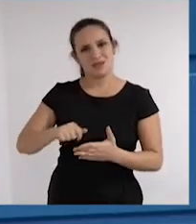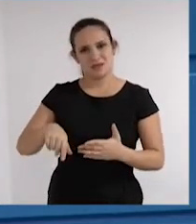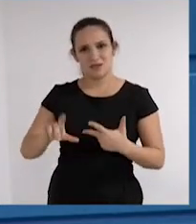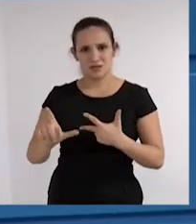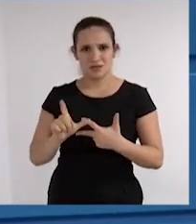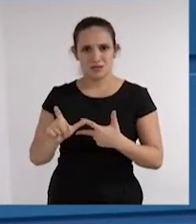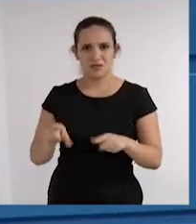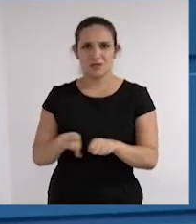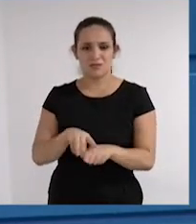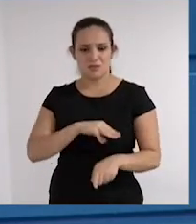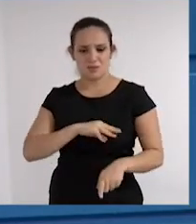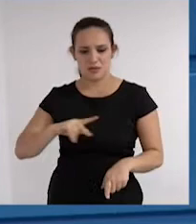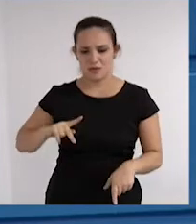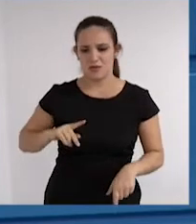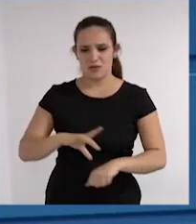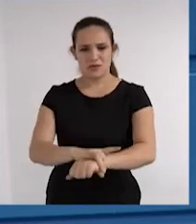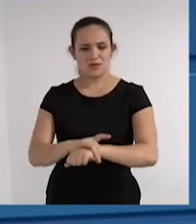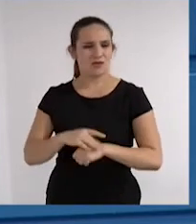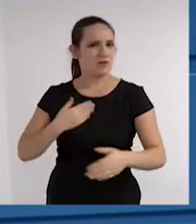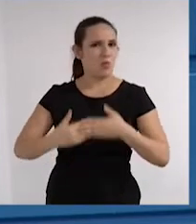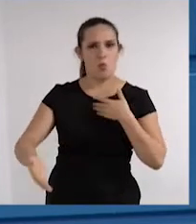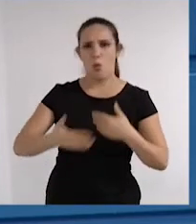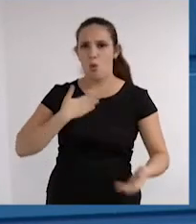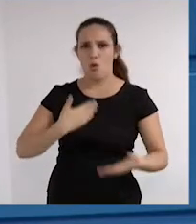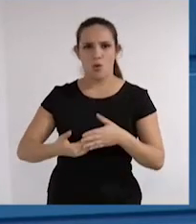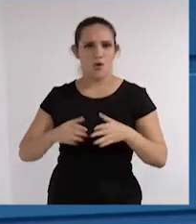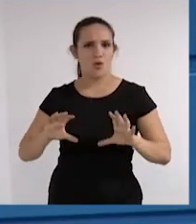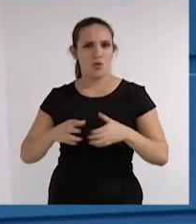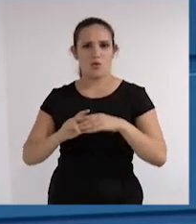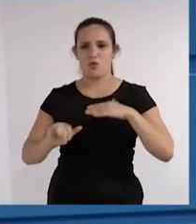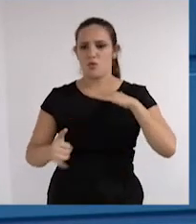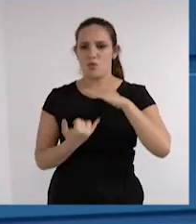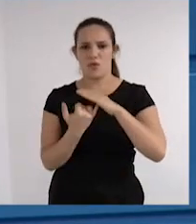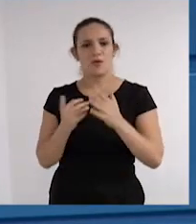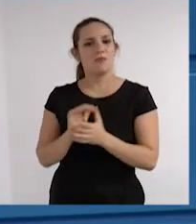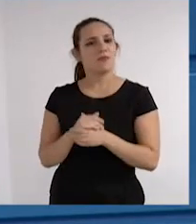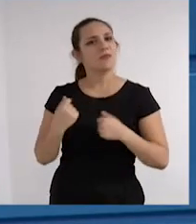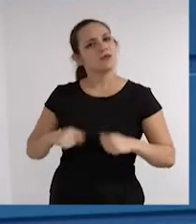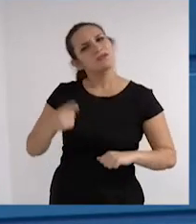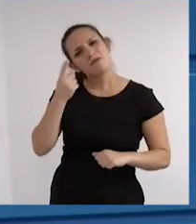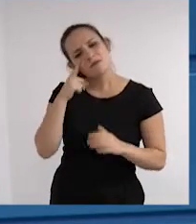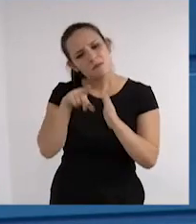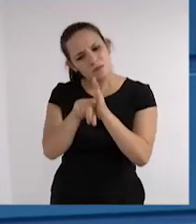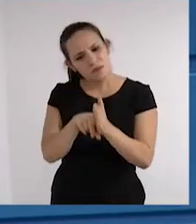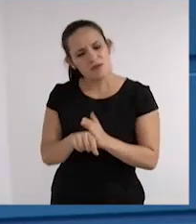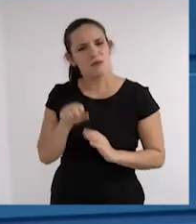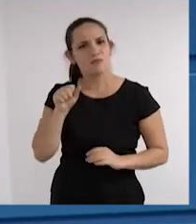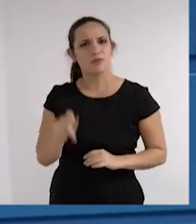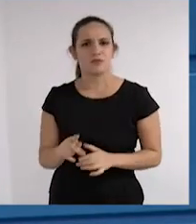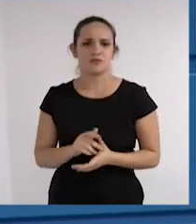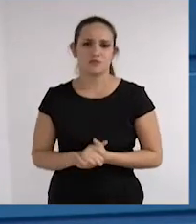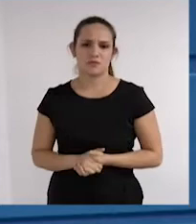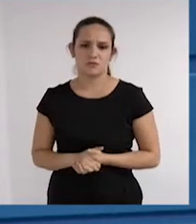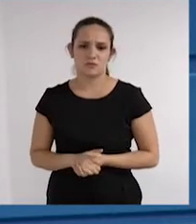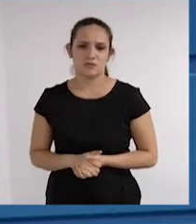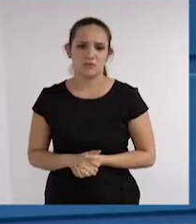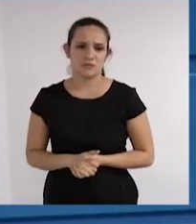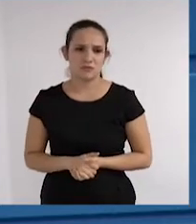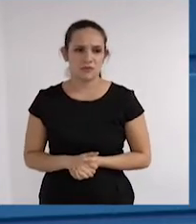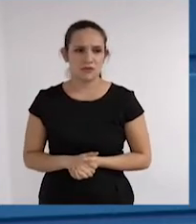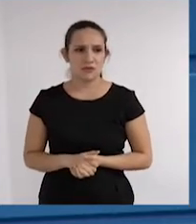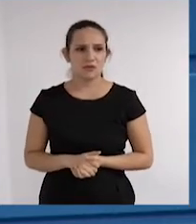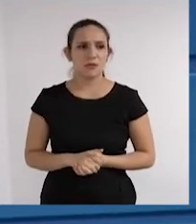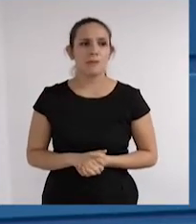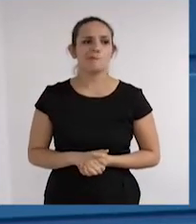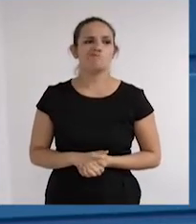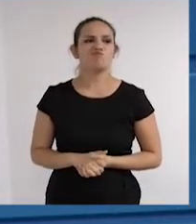Ministério Público, da Defensoria, seja de quem for, que esses processos de aposentadoria, inevitavelmente, passem pelo